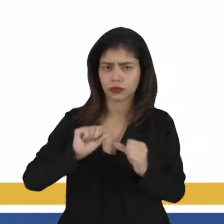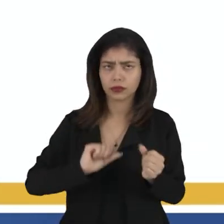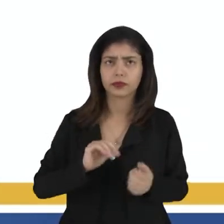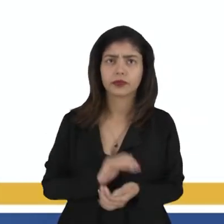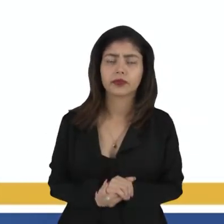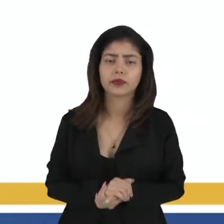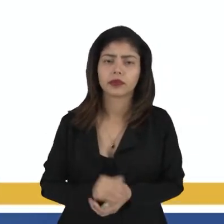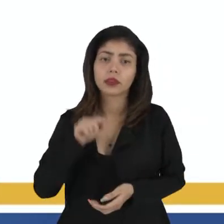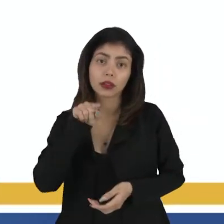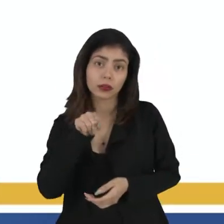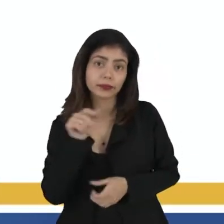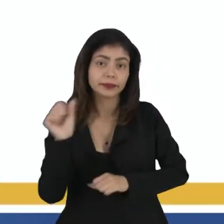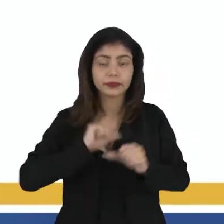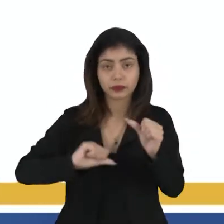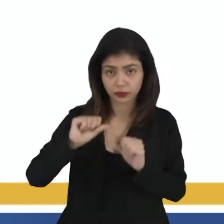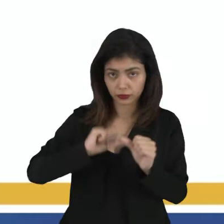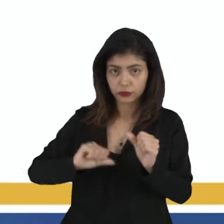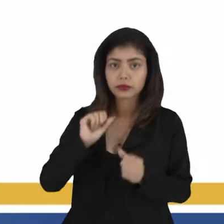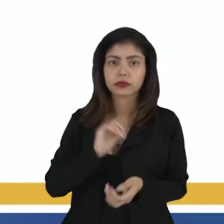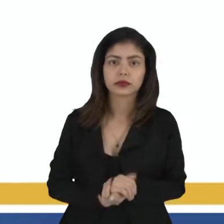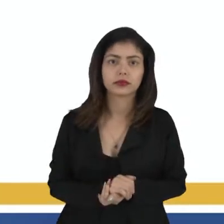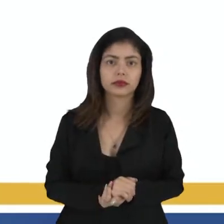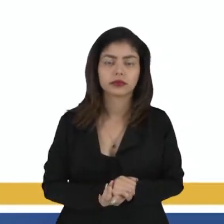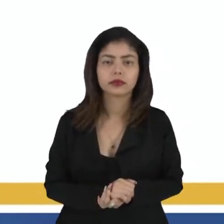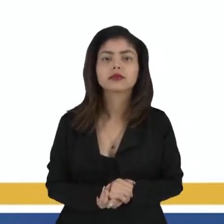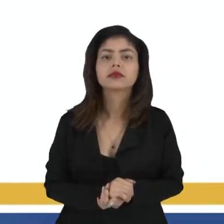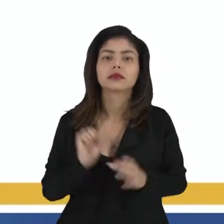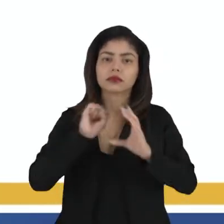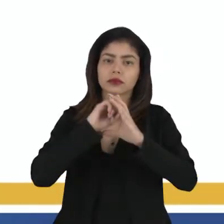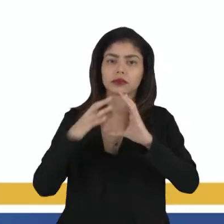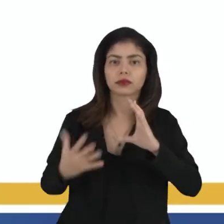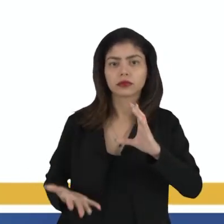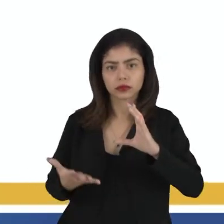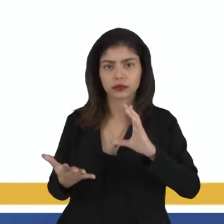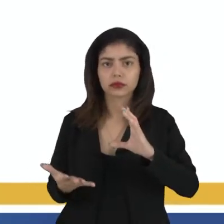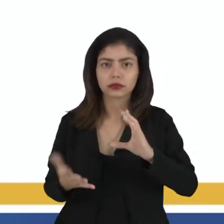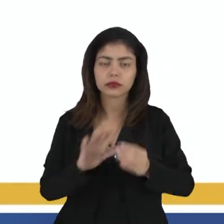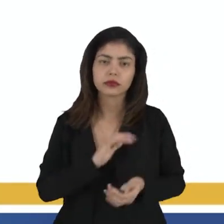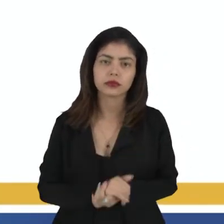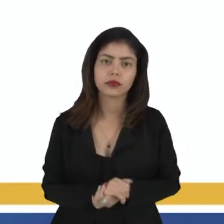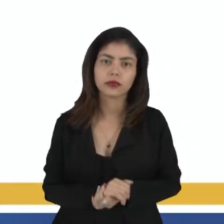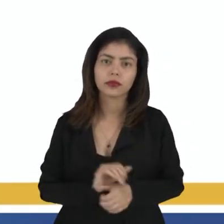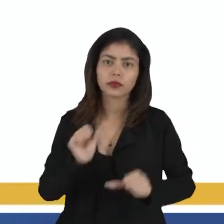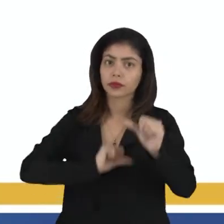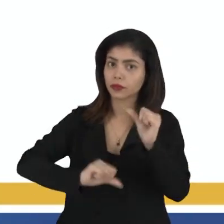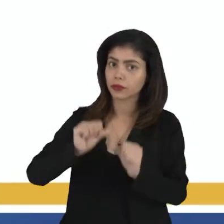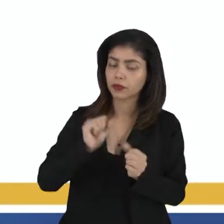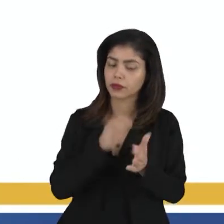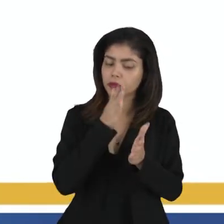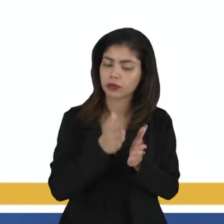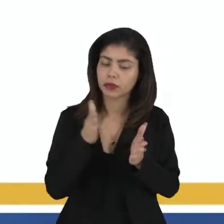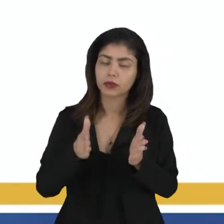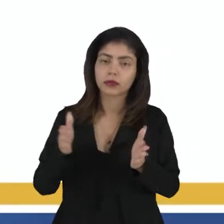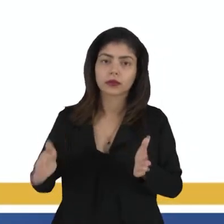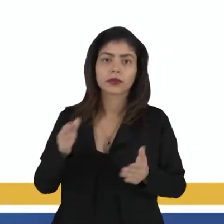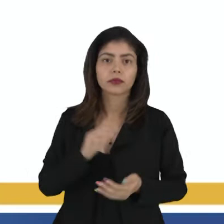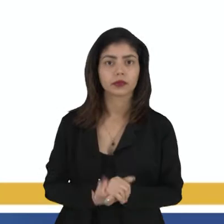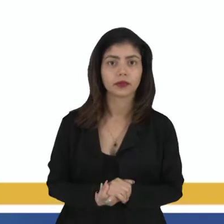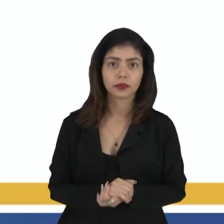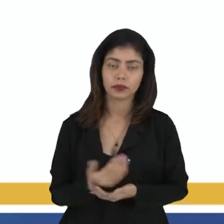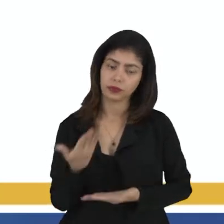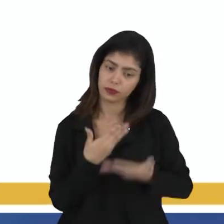essas? Essas transformações elas foram caracterizadas pelas mudanças ocorridas